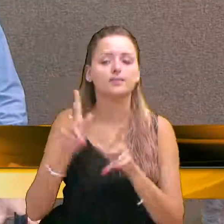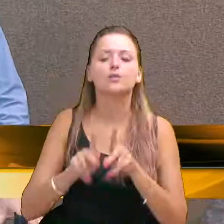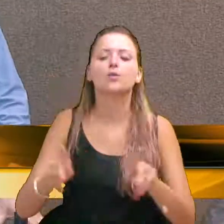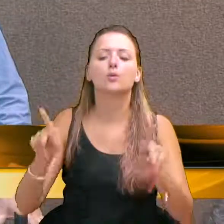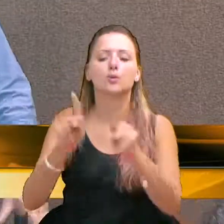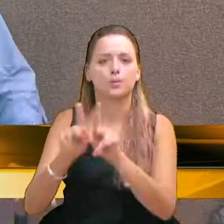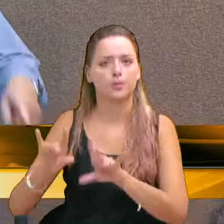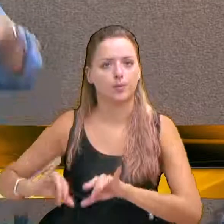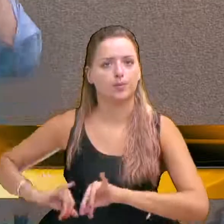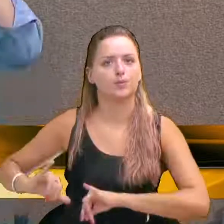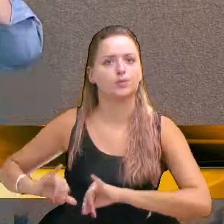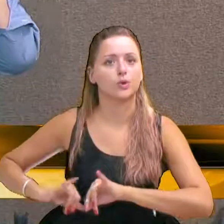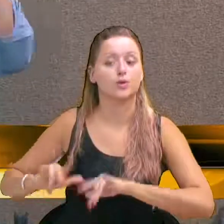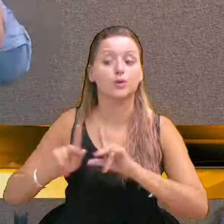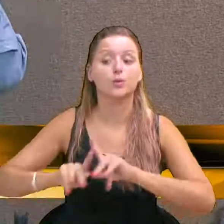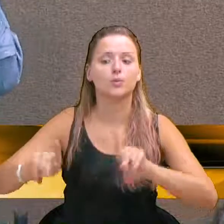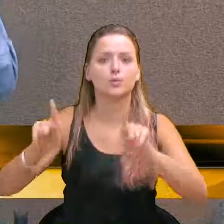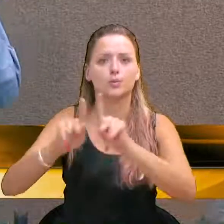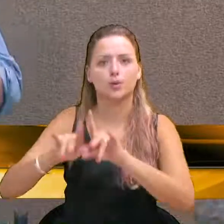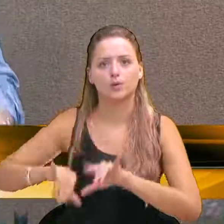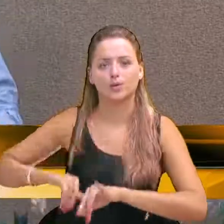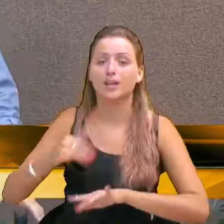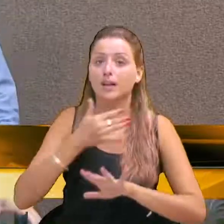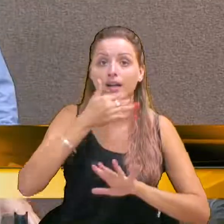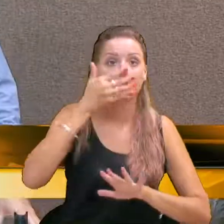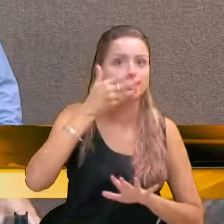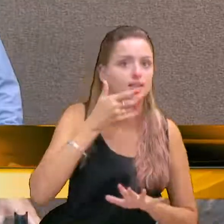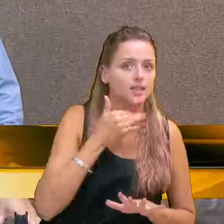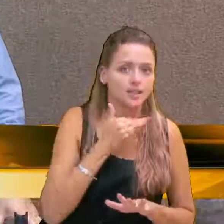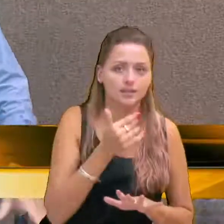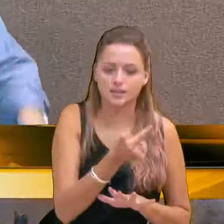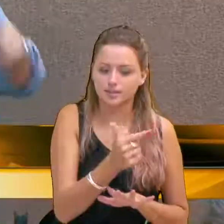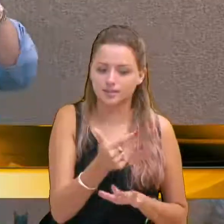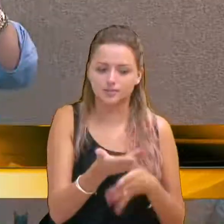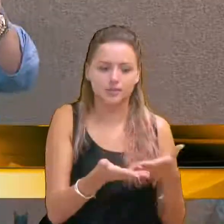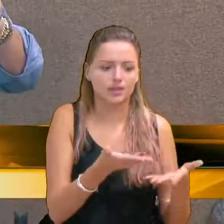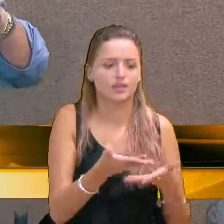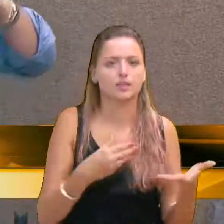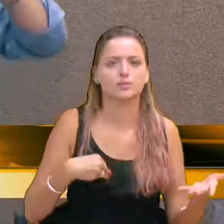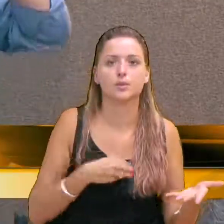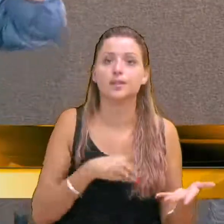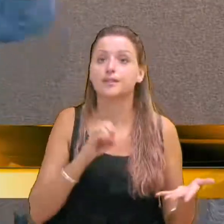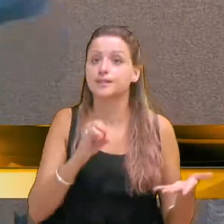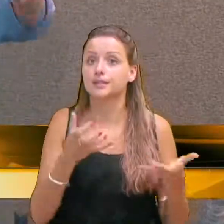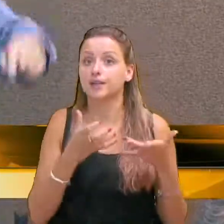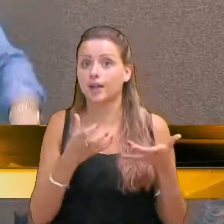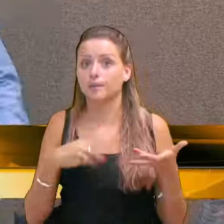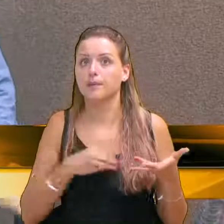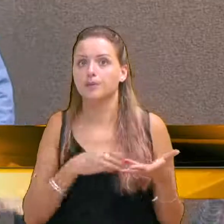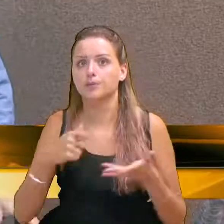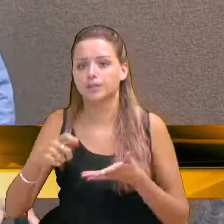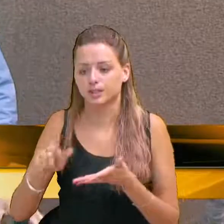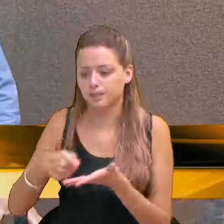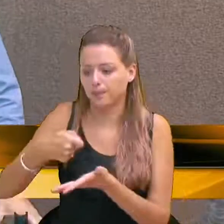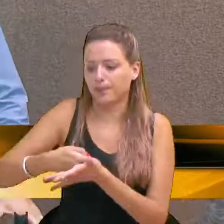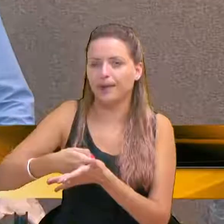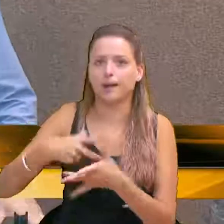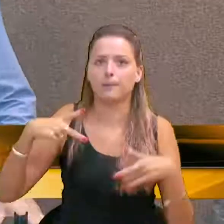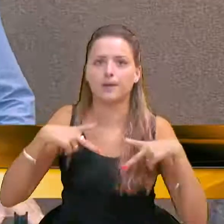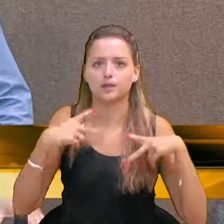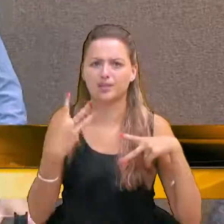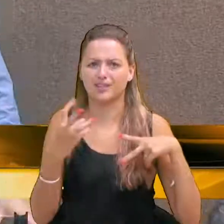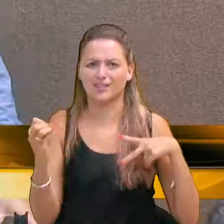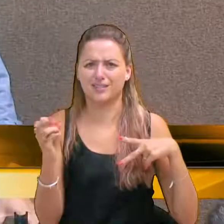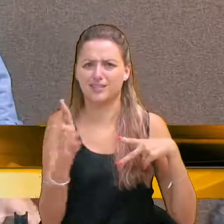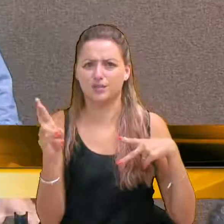Quem paga o preço é a nossa população e as nossas crianças que não têm atendimento. E se quiserem ter atendimento, vão ter que pagar R$300 numa